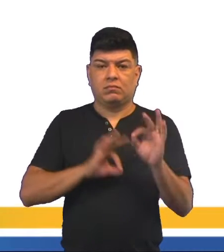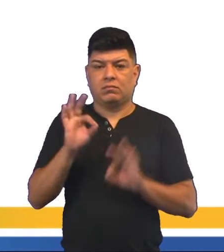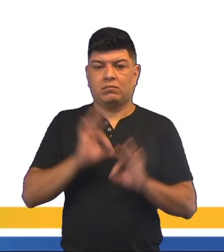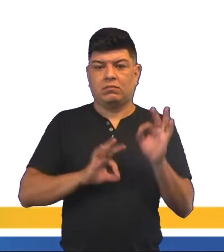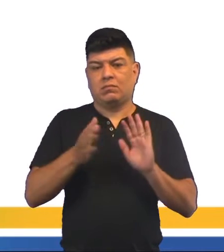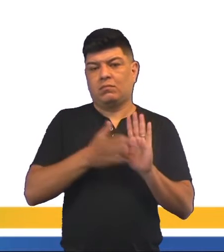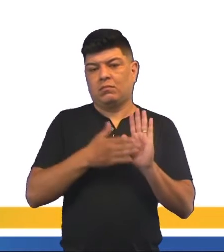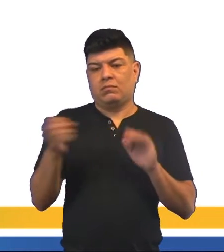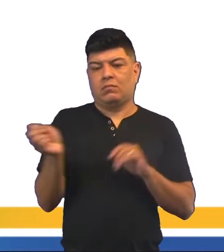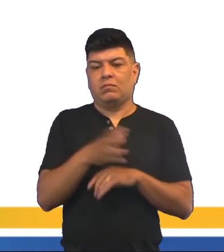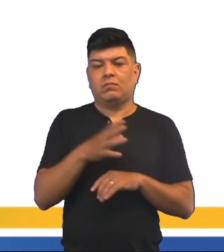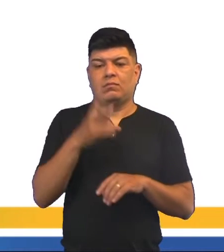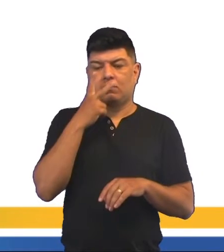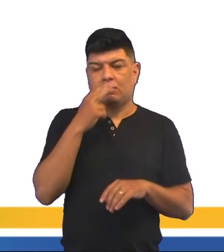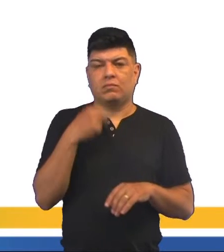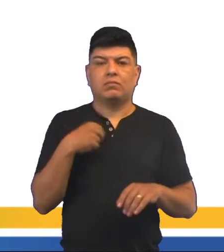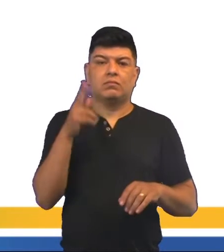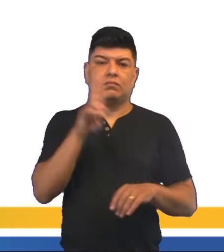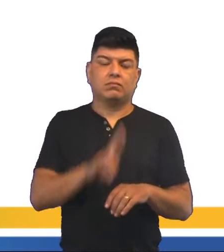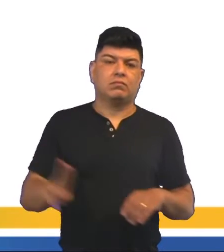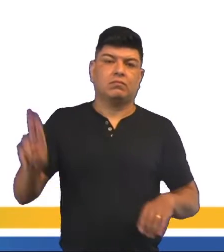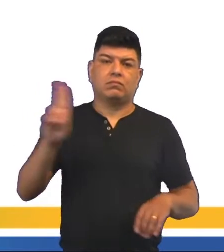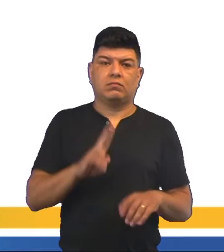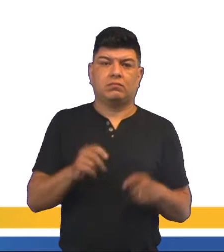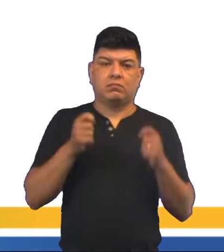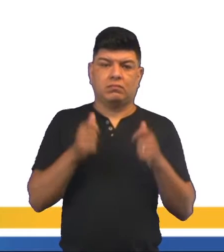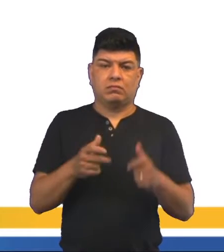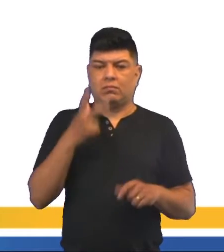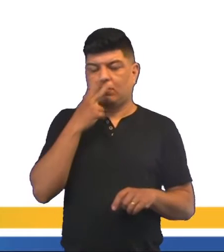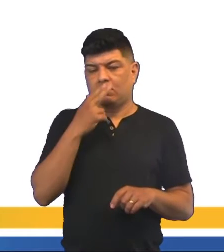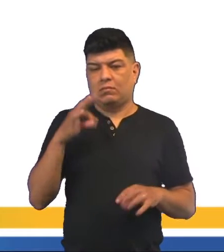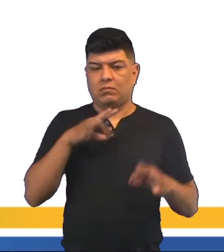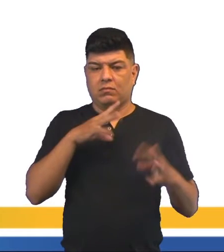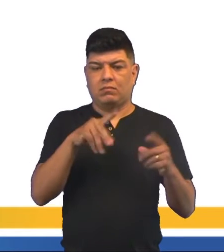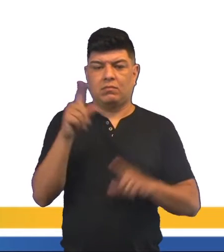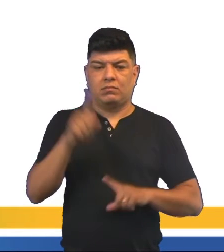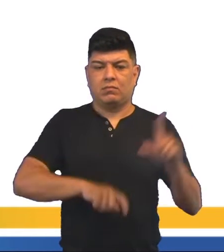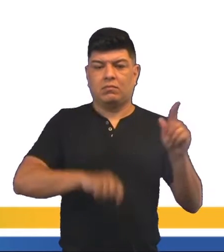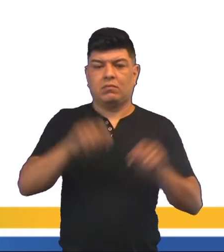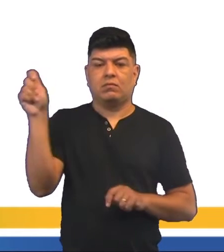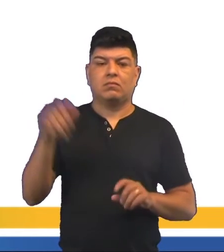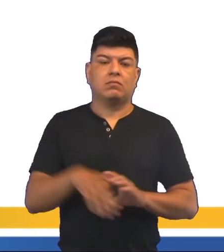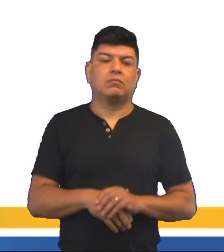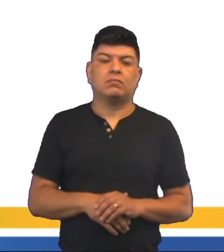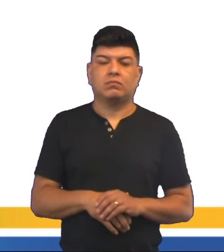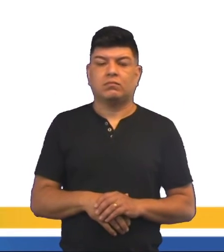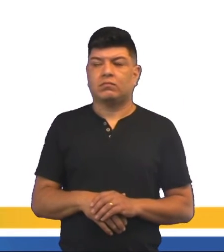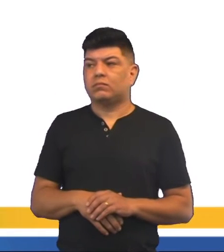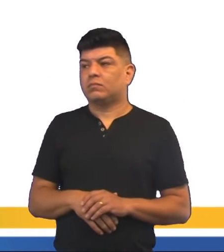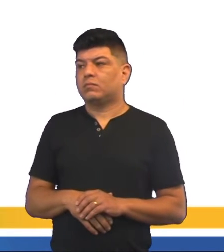novas propostas, né, que foram sendo implementadas em pequena escala em todo o Acre.